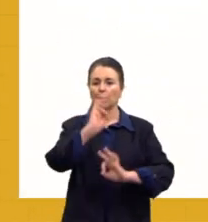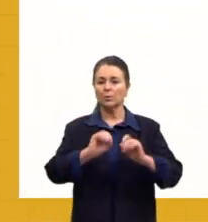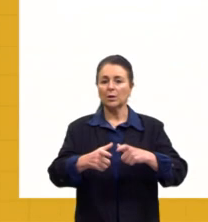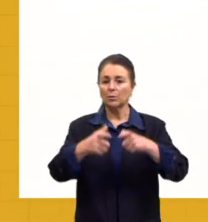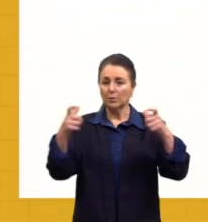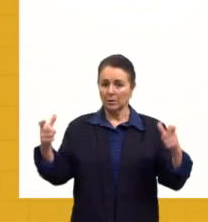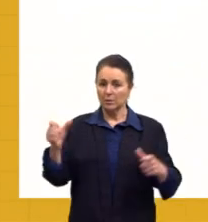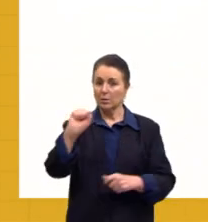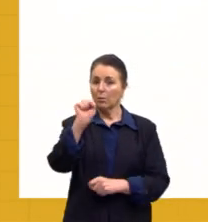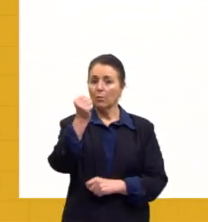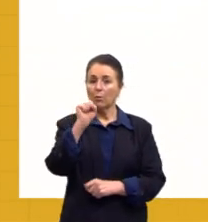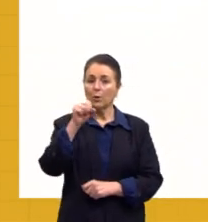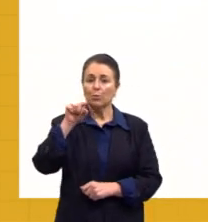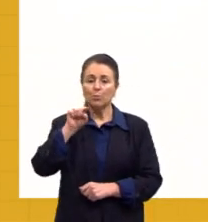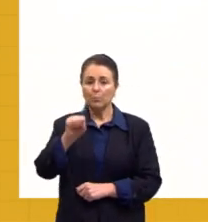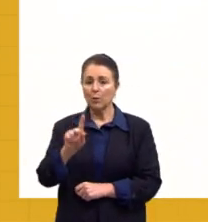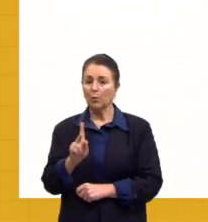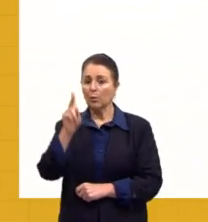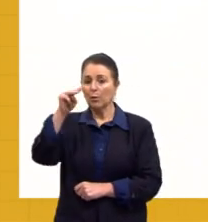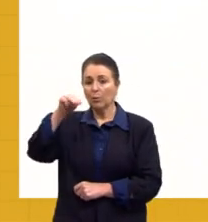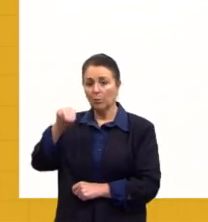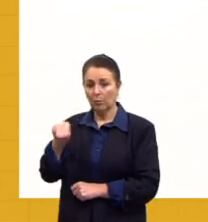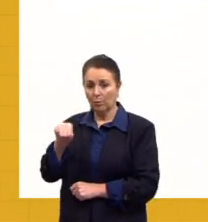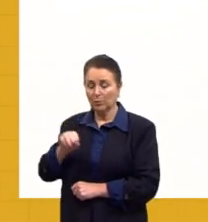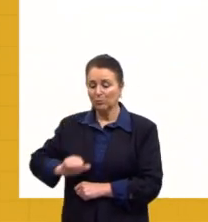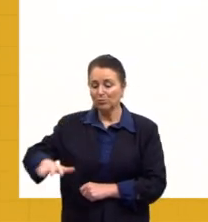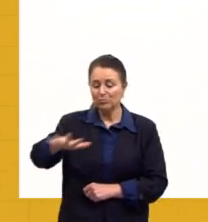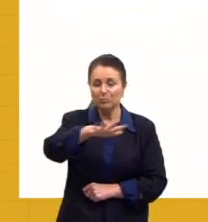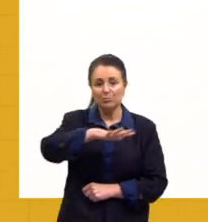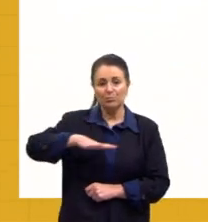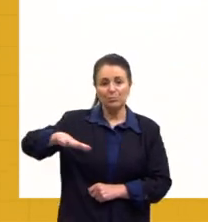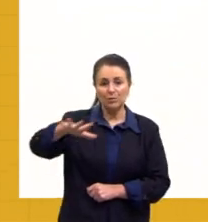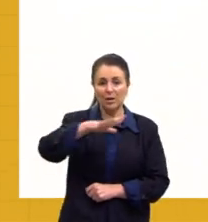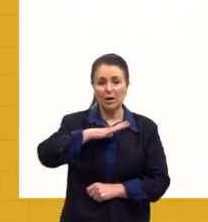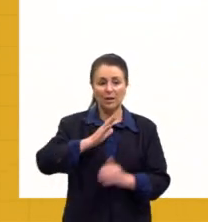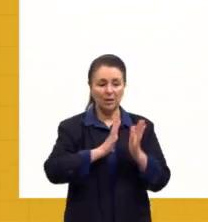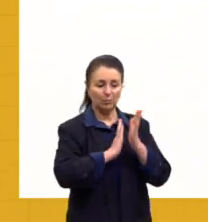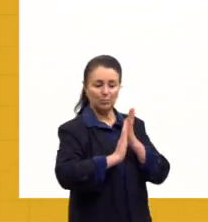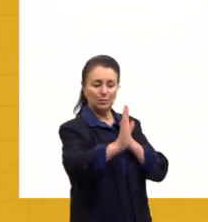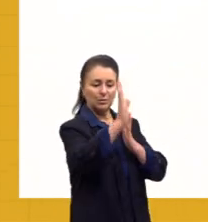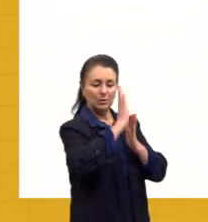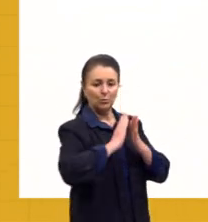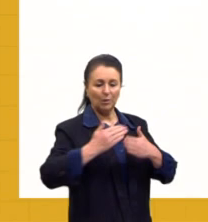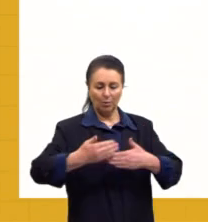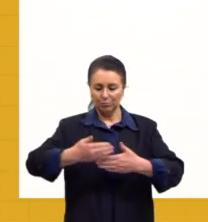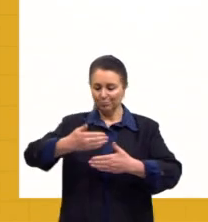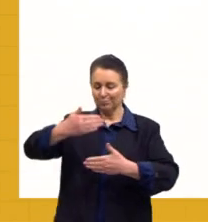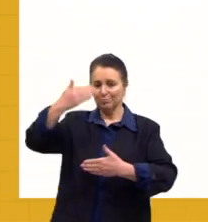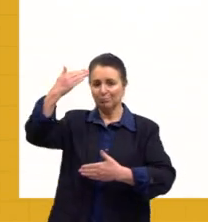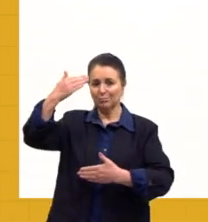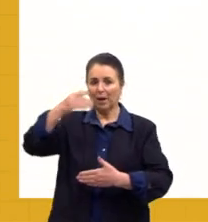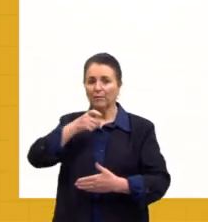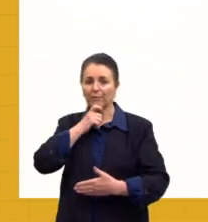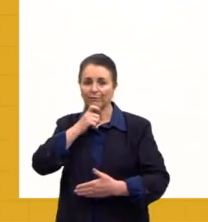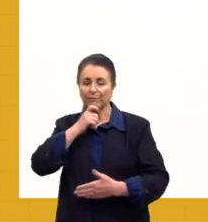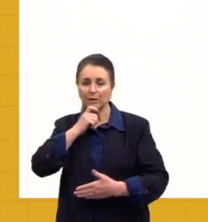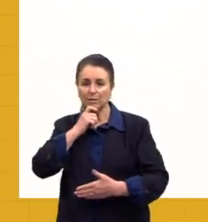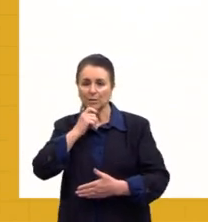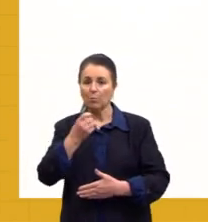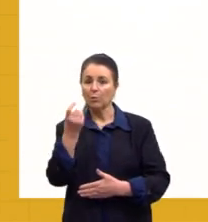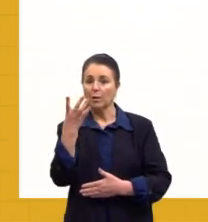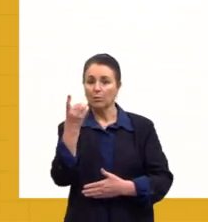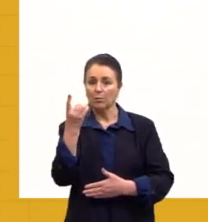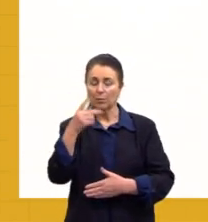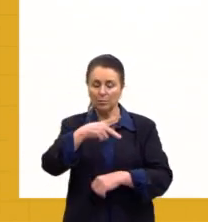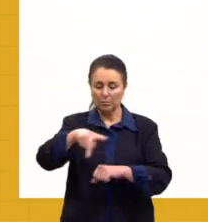8000km sair de área correndo e esse esse Cinturão Verde essa o verde são 14 países